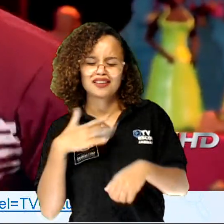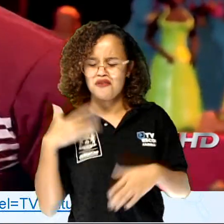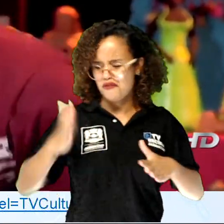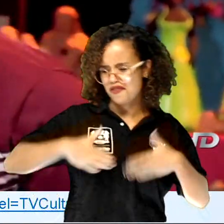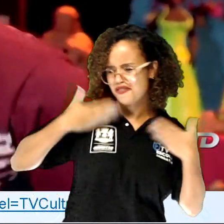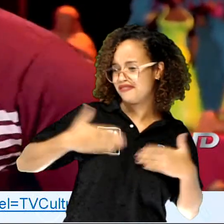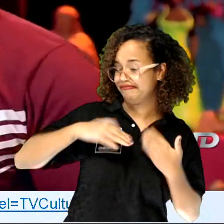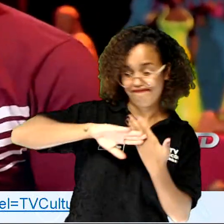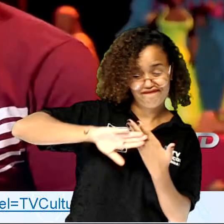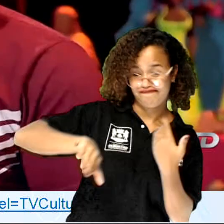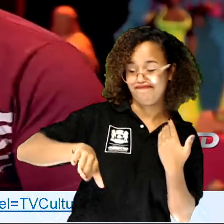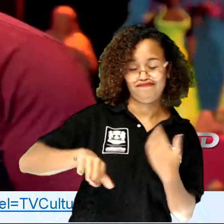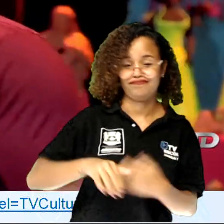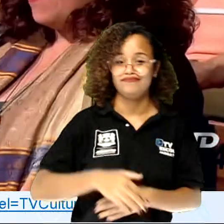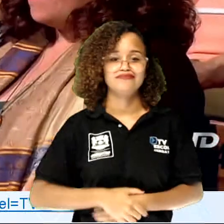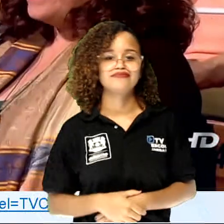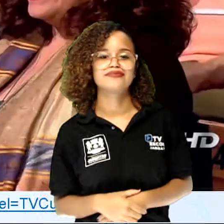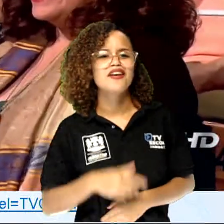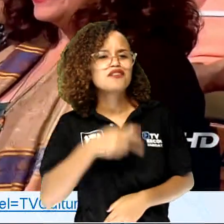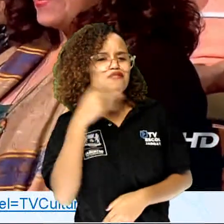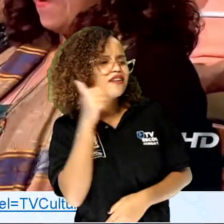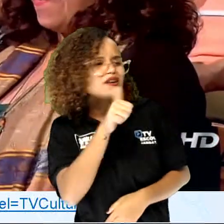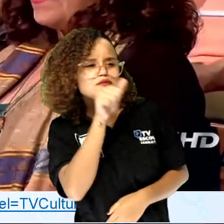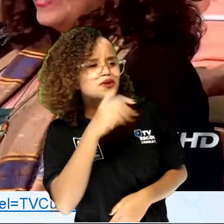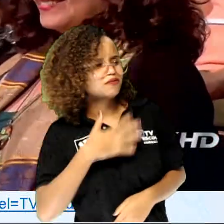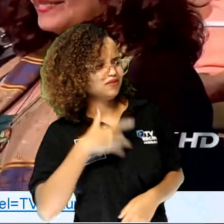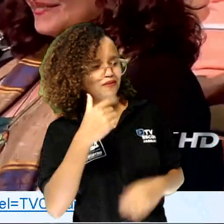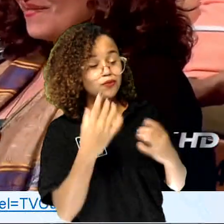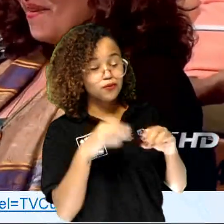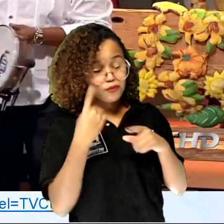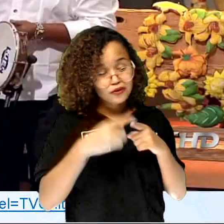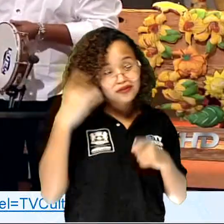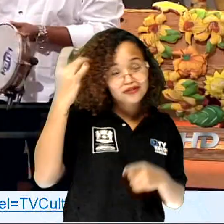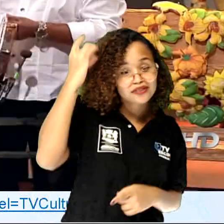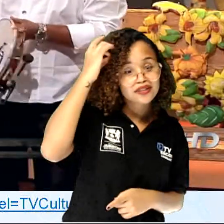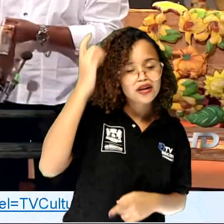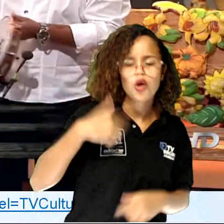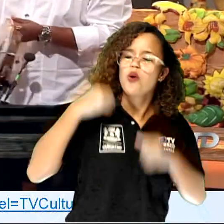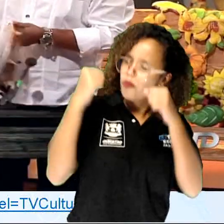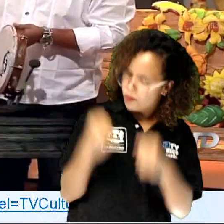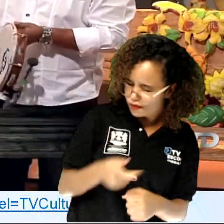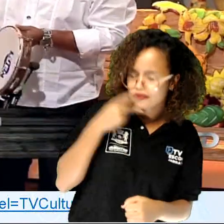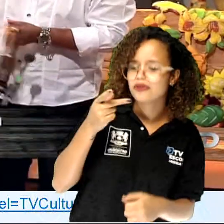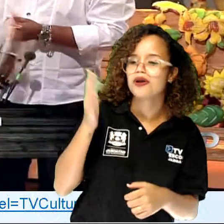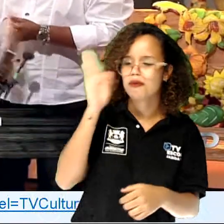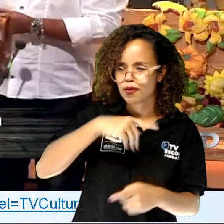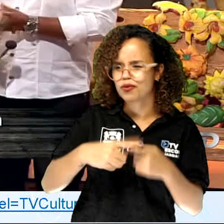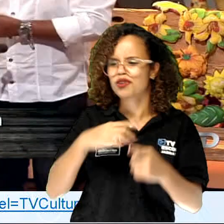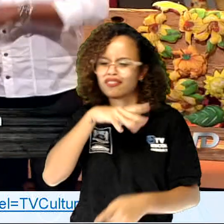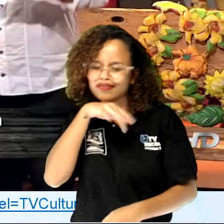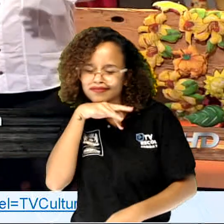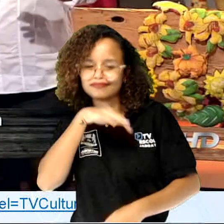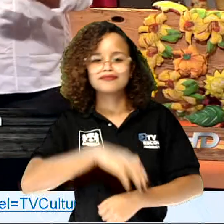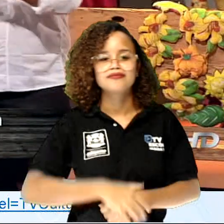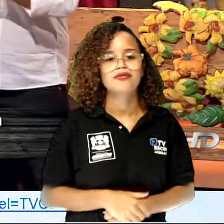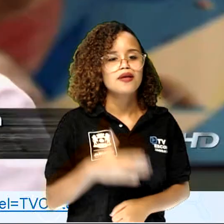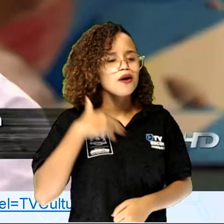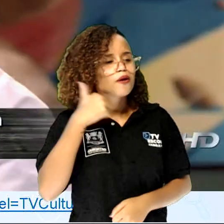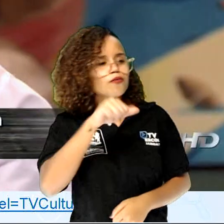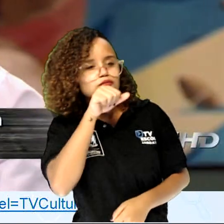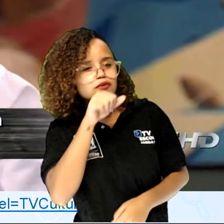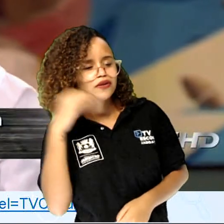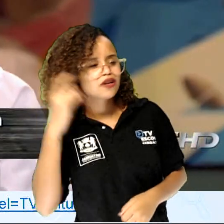De Joãozinho. Então, essa seria a resposta correta, ok? E agora vamos para mais um vídeo, espero que